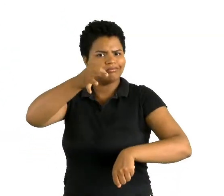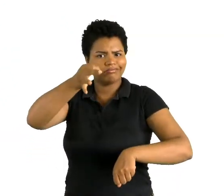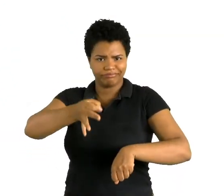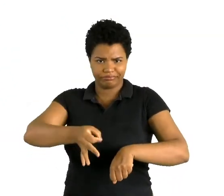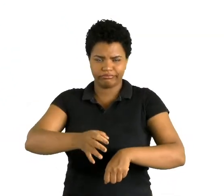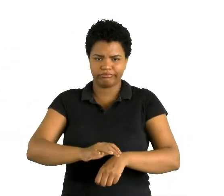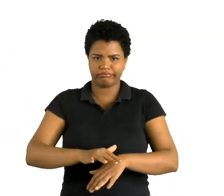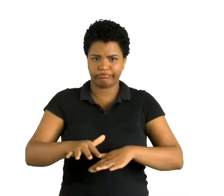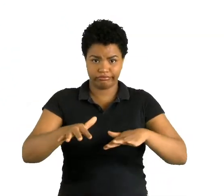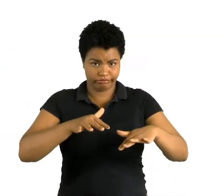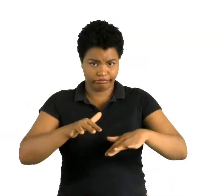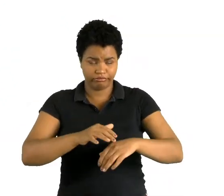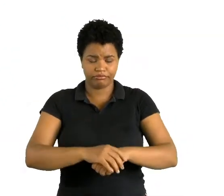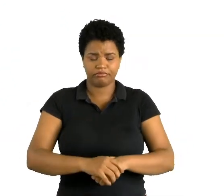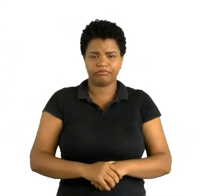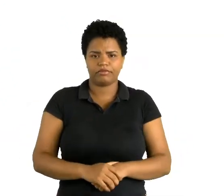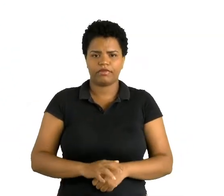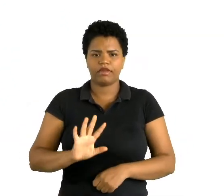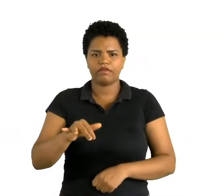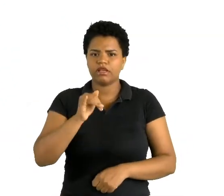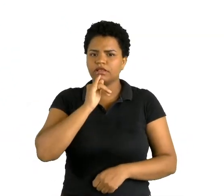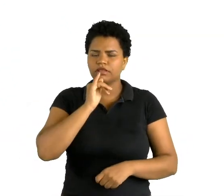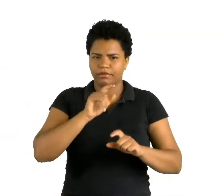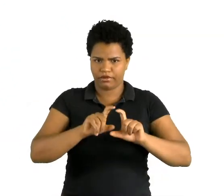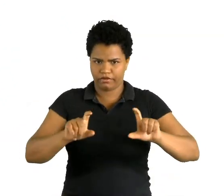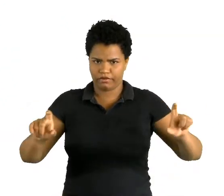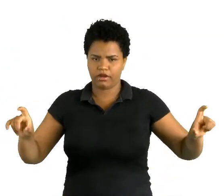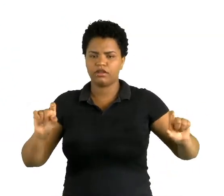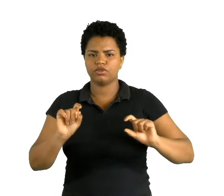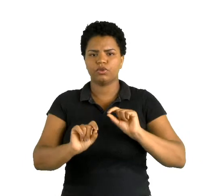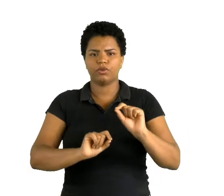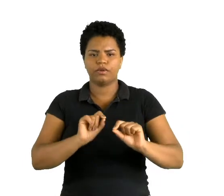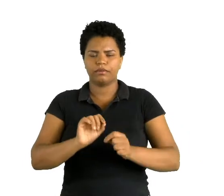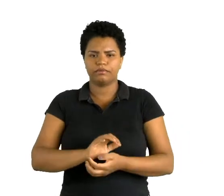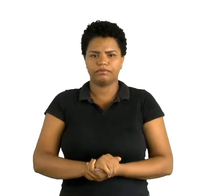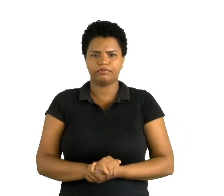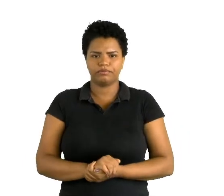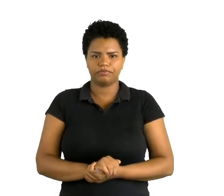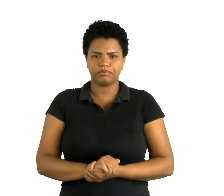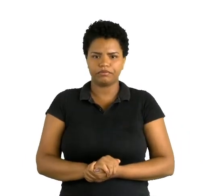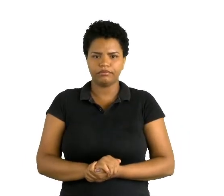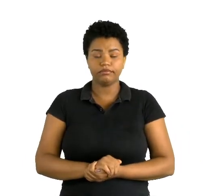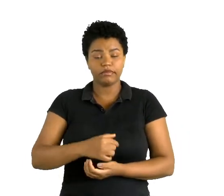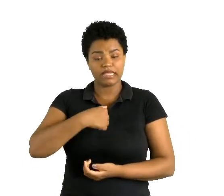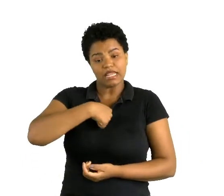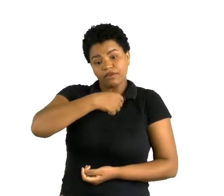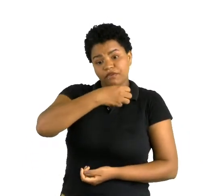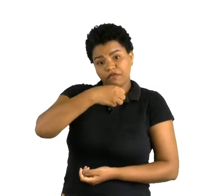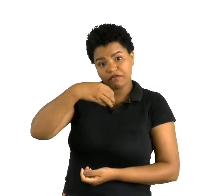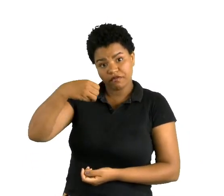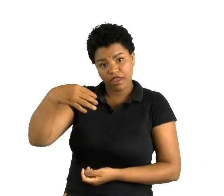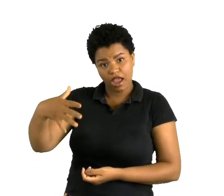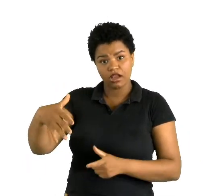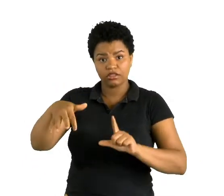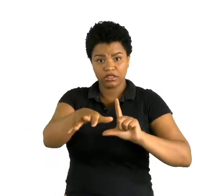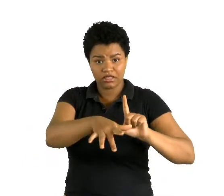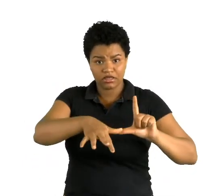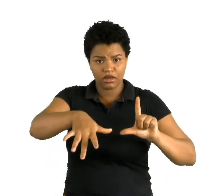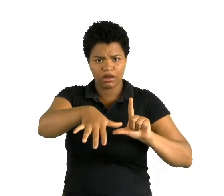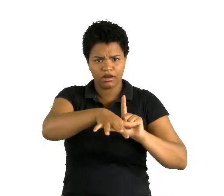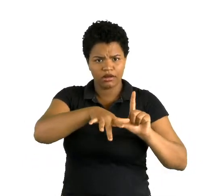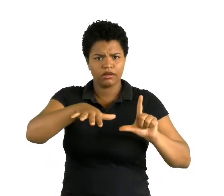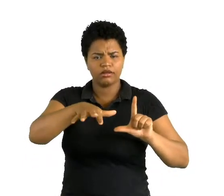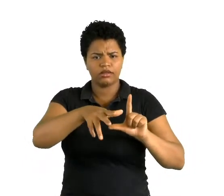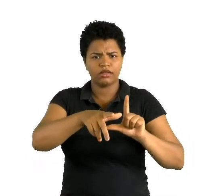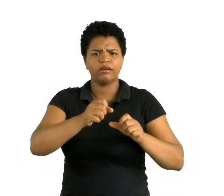trago aí para vocês o exemplo da frase I travel to Jalapão every year. Eu viajo ao Jalapão, para o